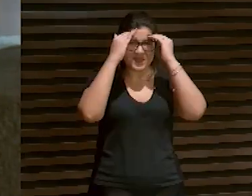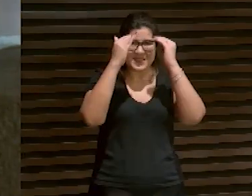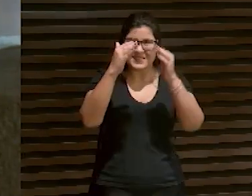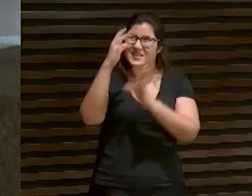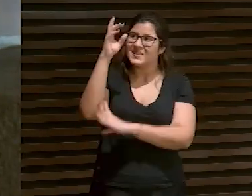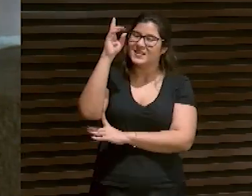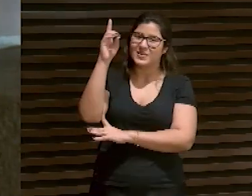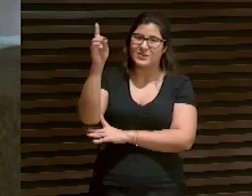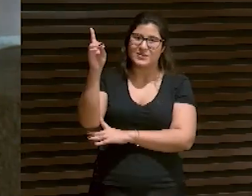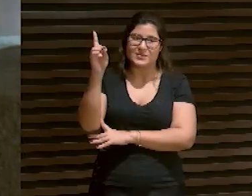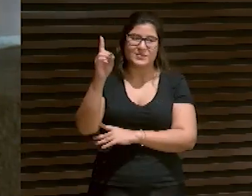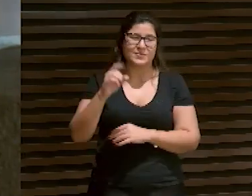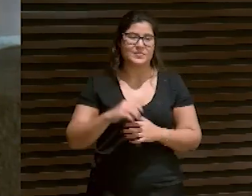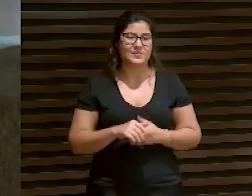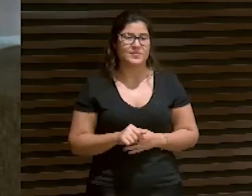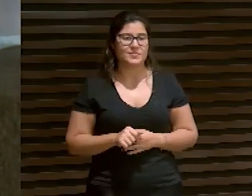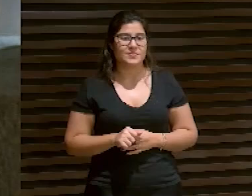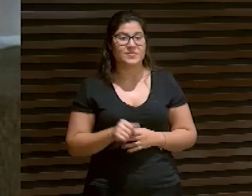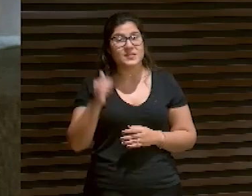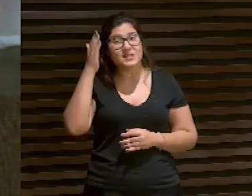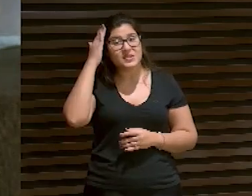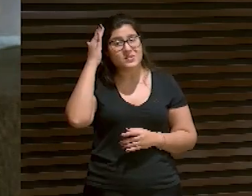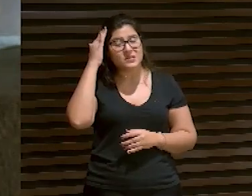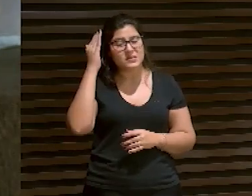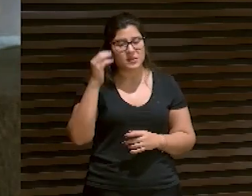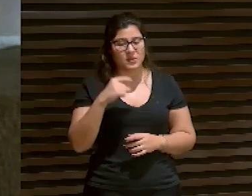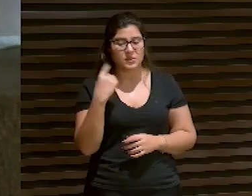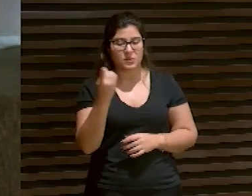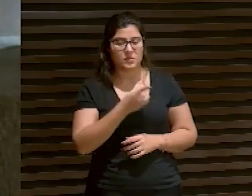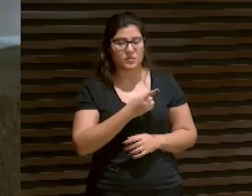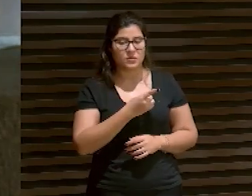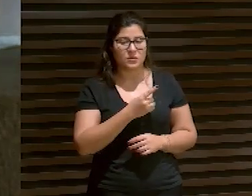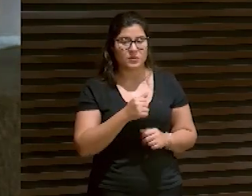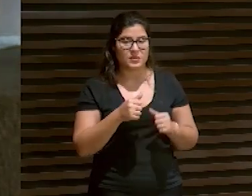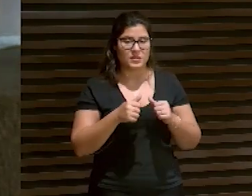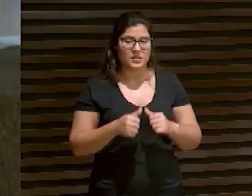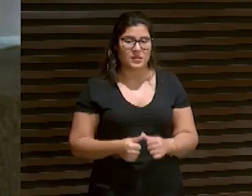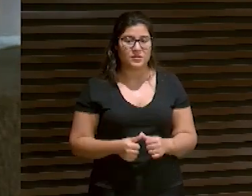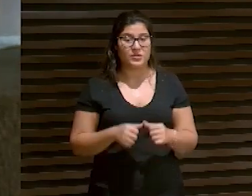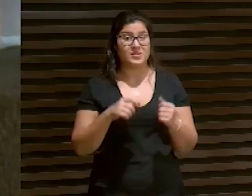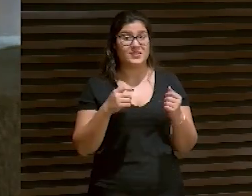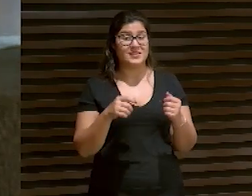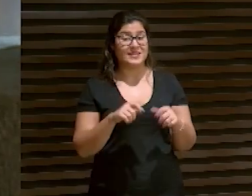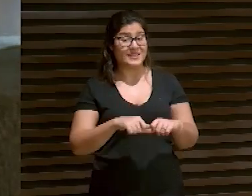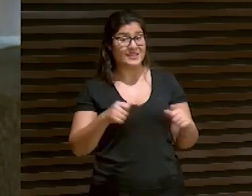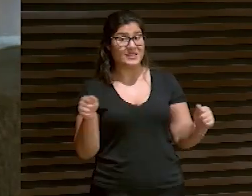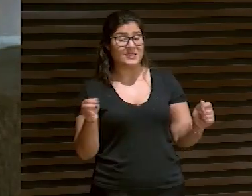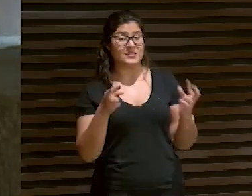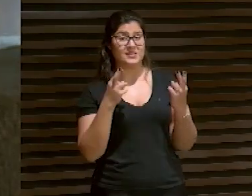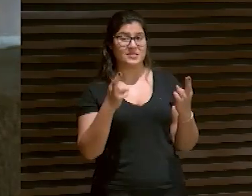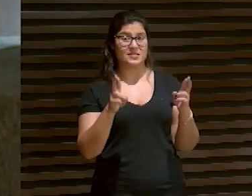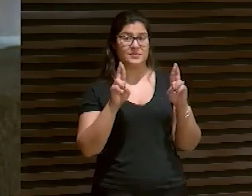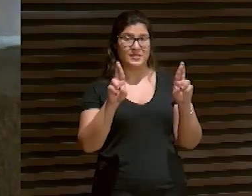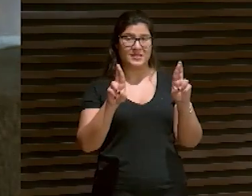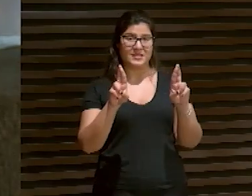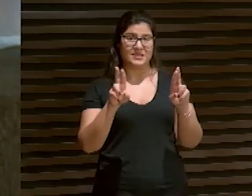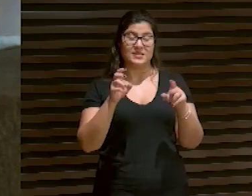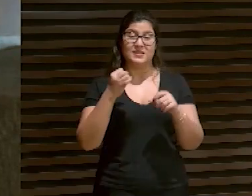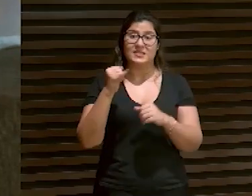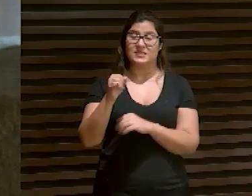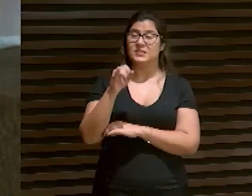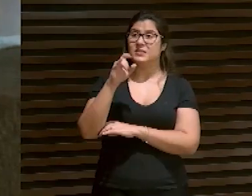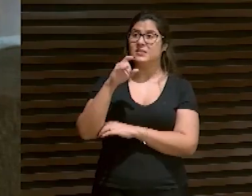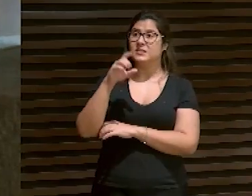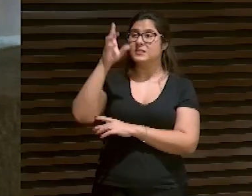E eu sei que para nós isso é de grande esperança, porque se Deus tem o poder de controlar um